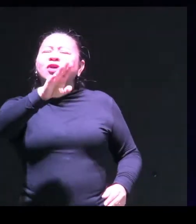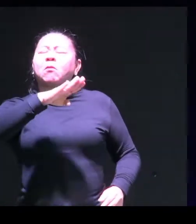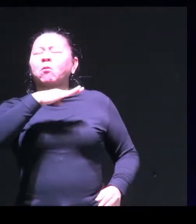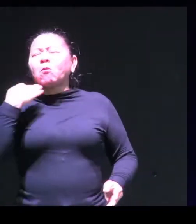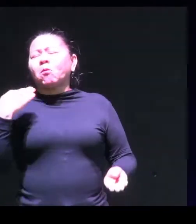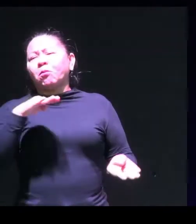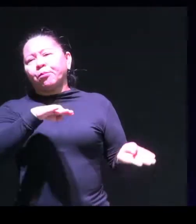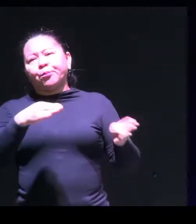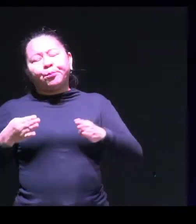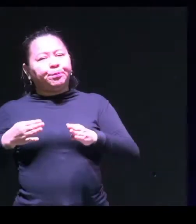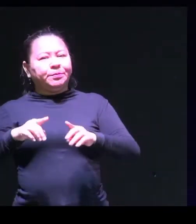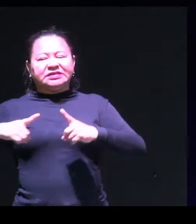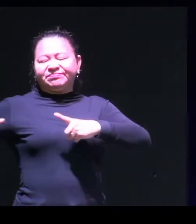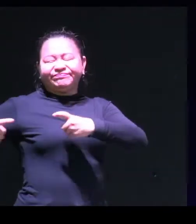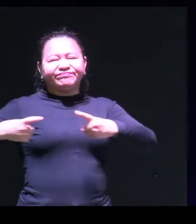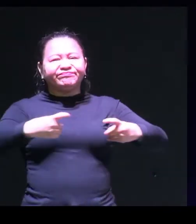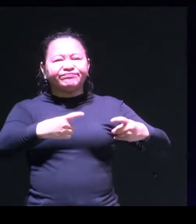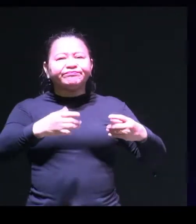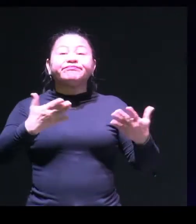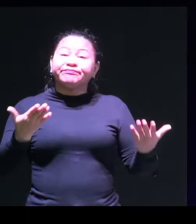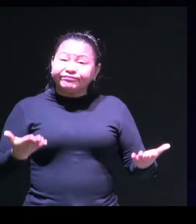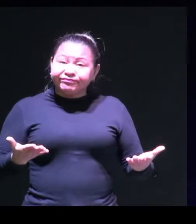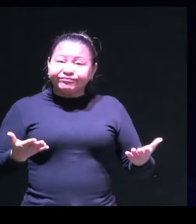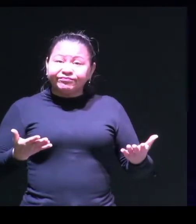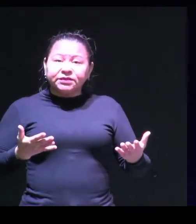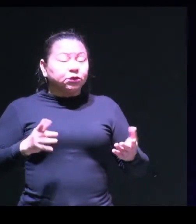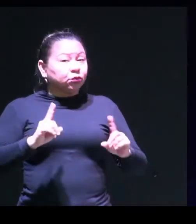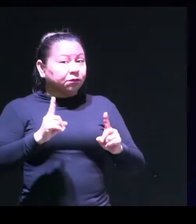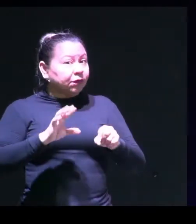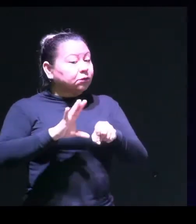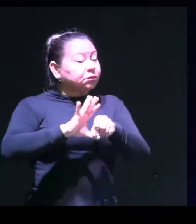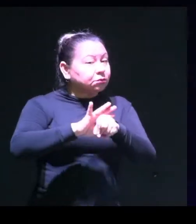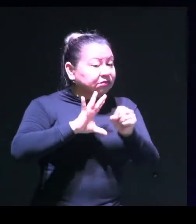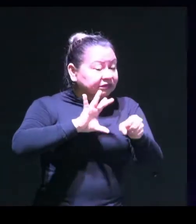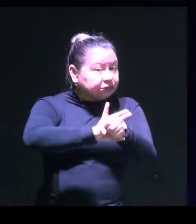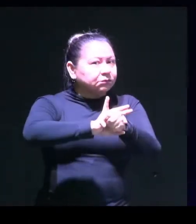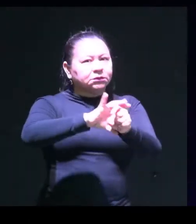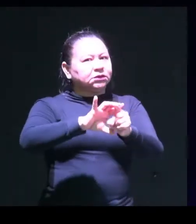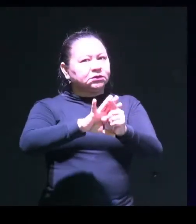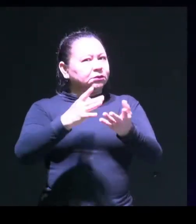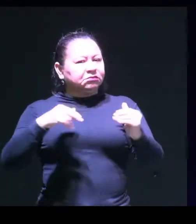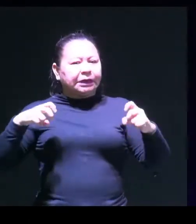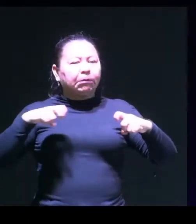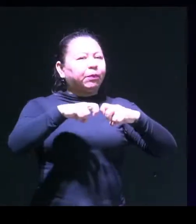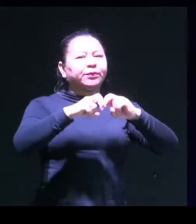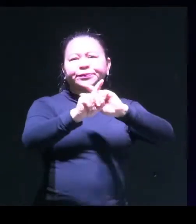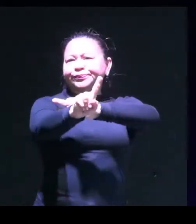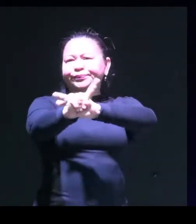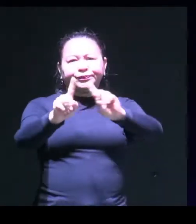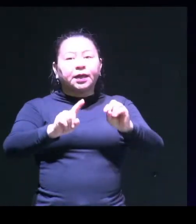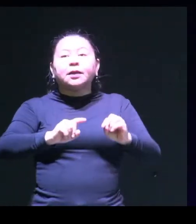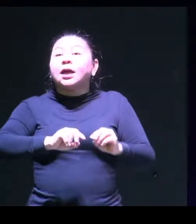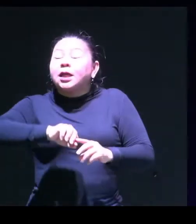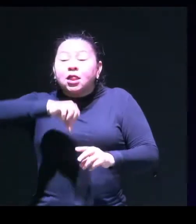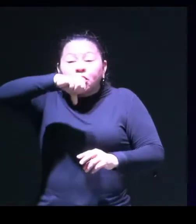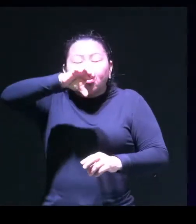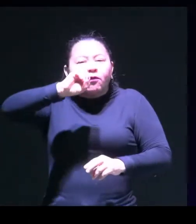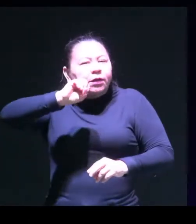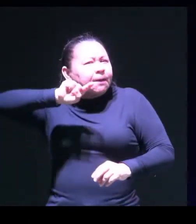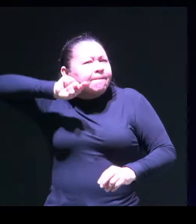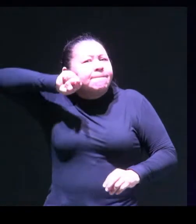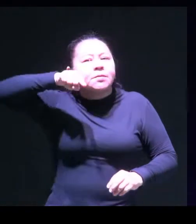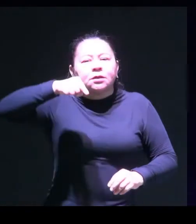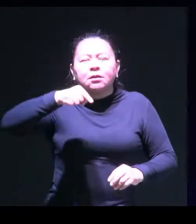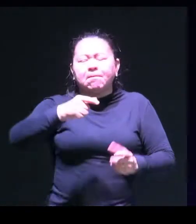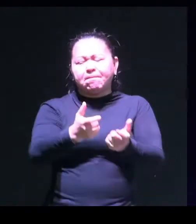guerras. Não estamos falando de doenças, nem de acidentes, em guerras, 90 milhões de pessoas.